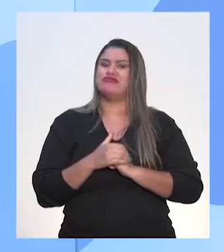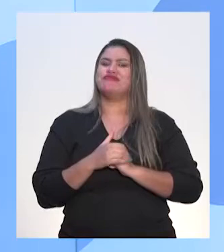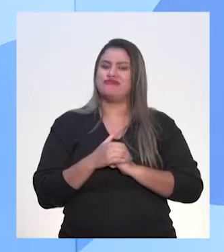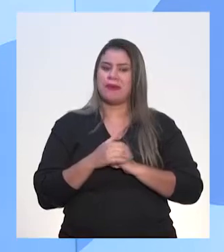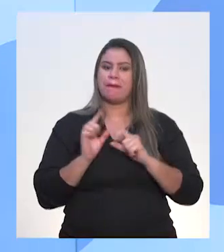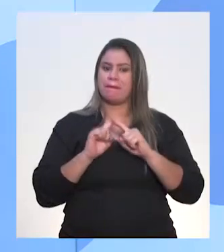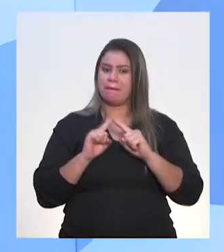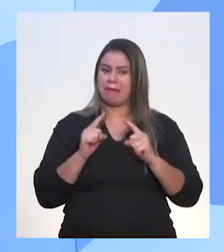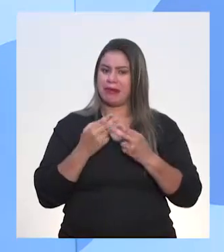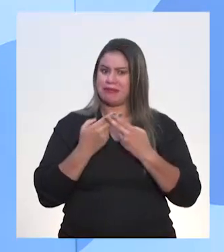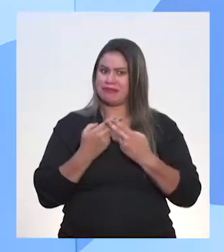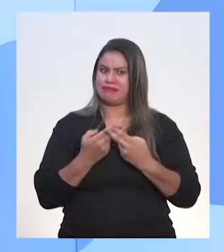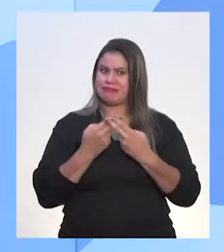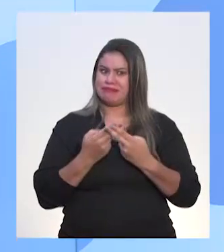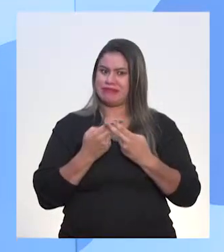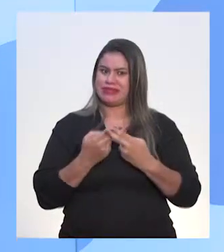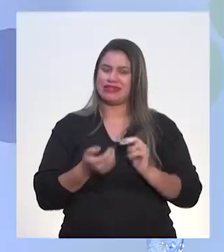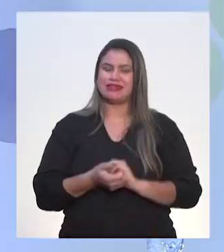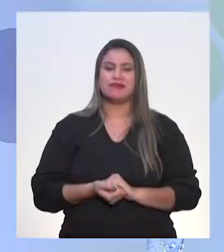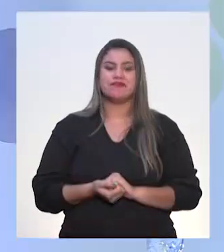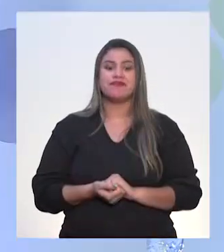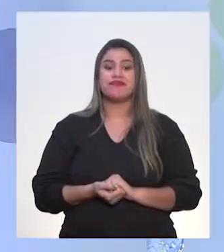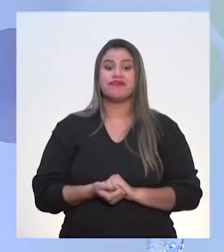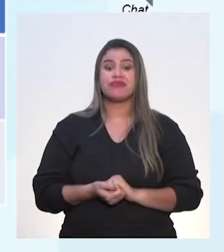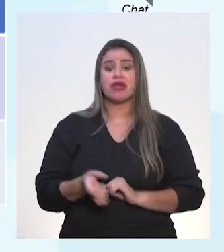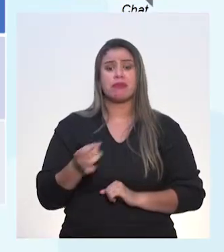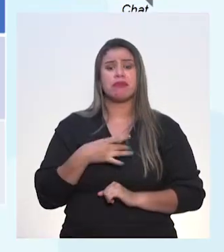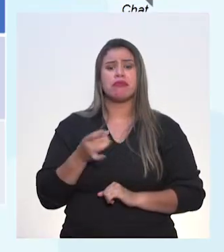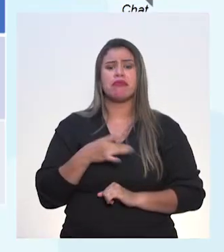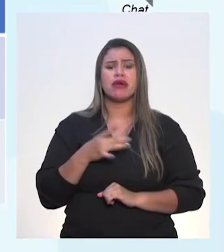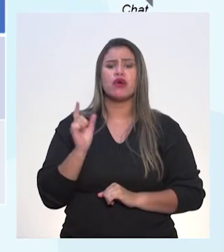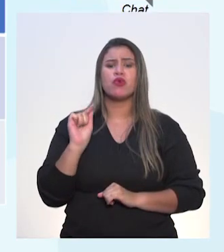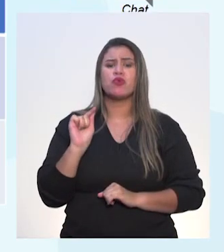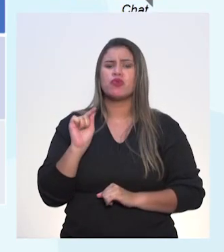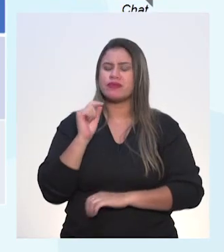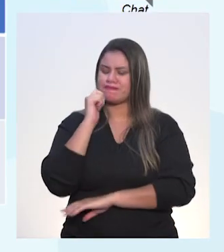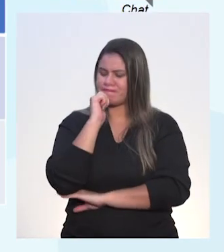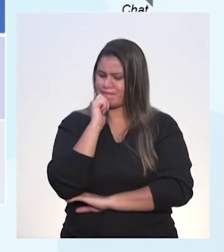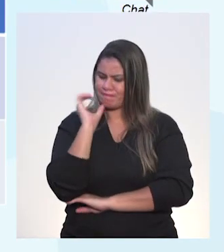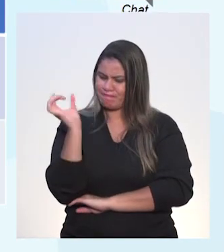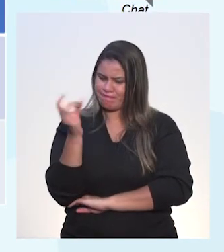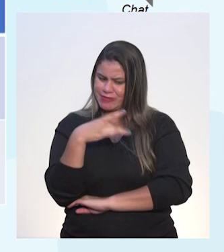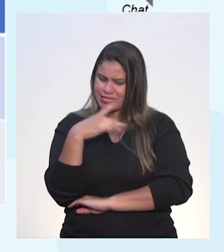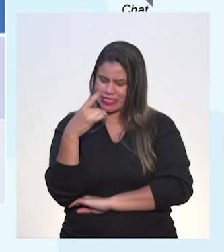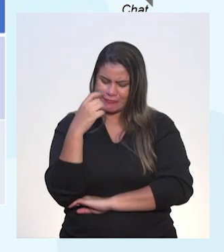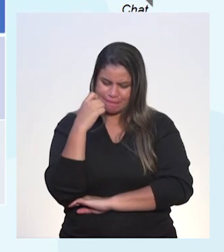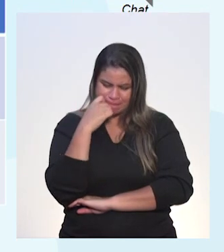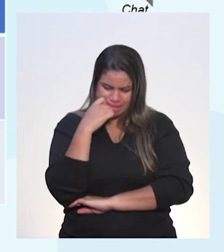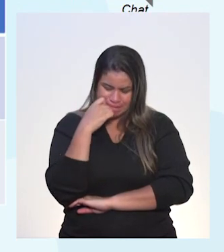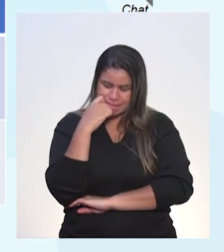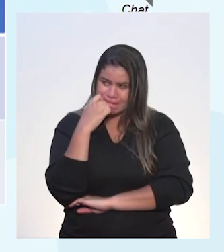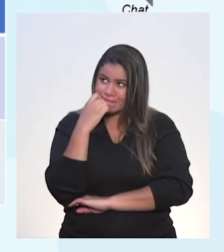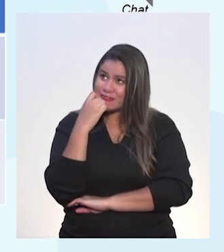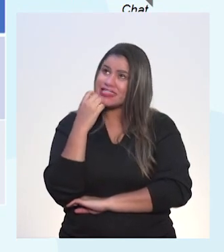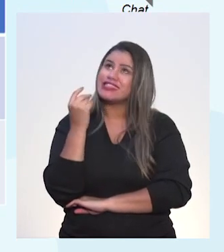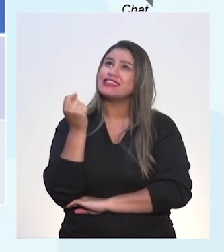eu sou bem paciente eu tenho medo de medo é